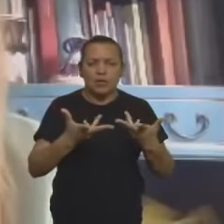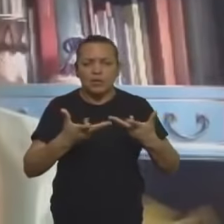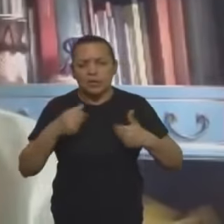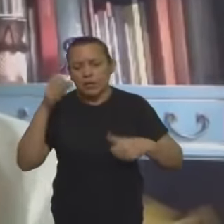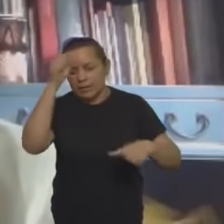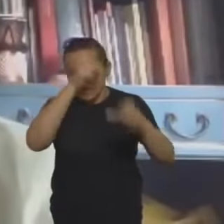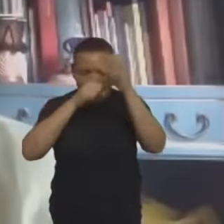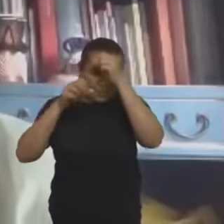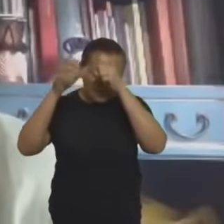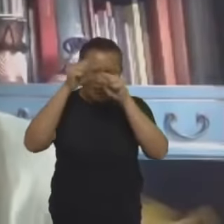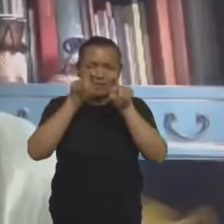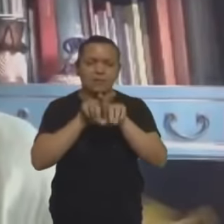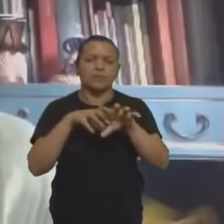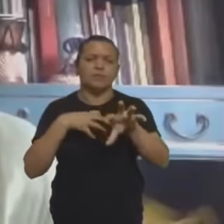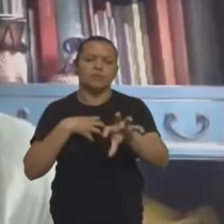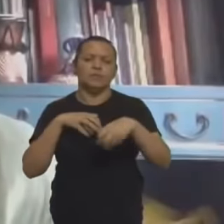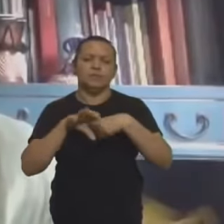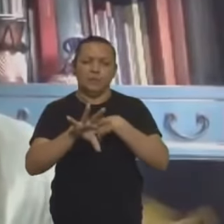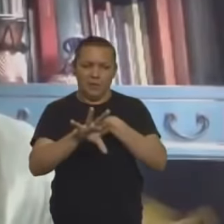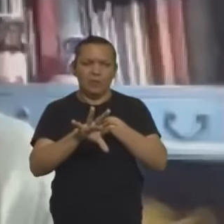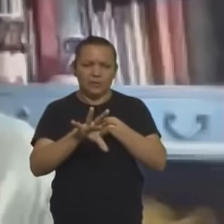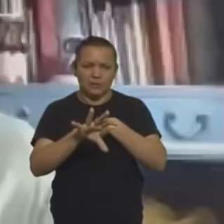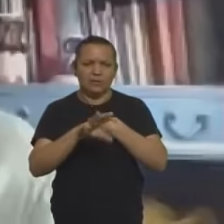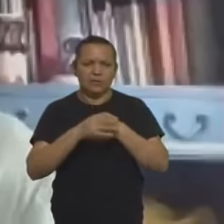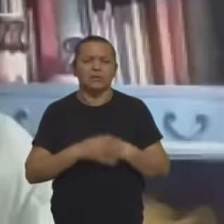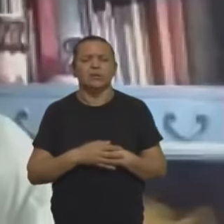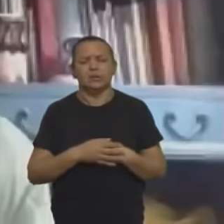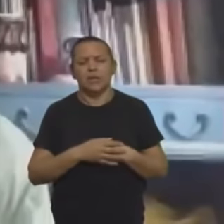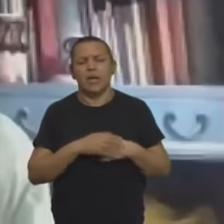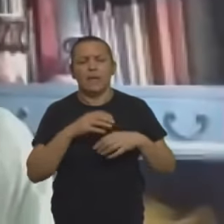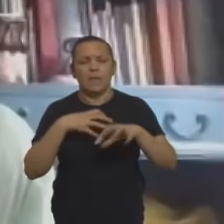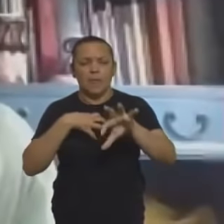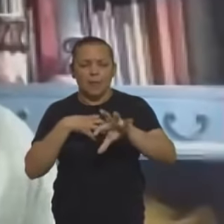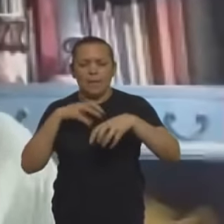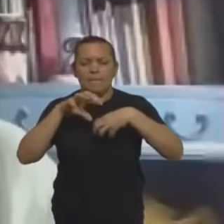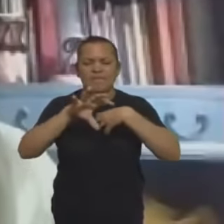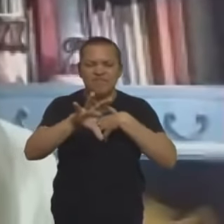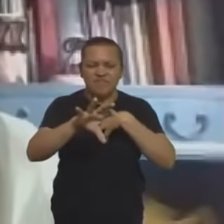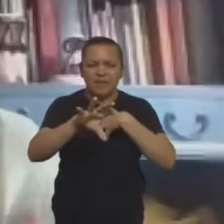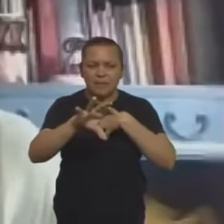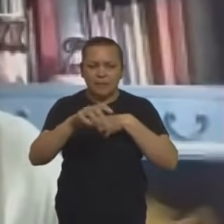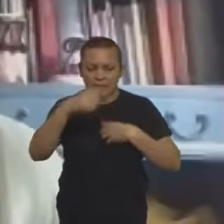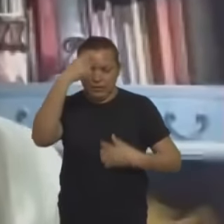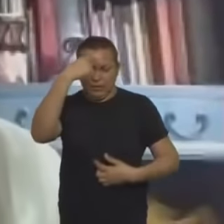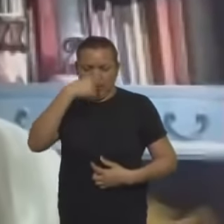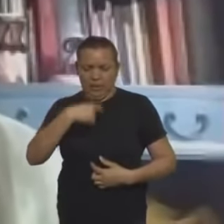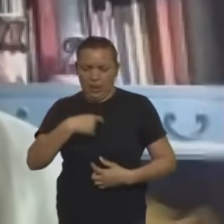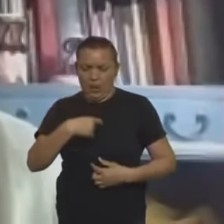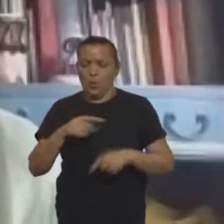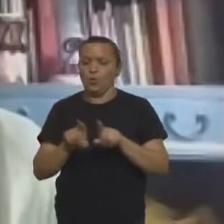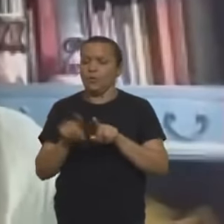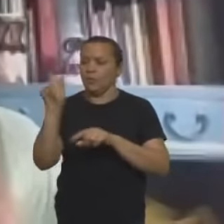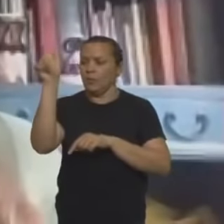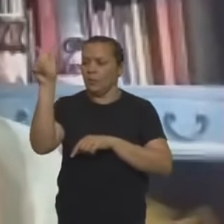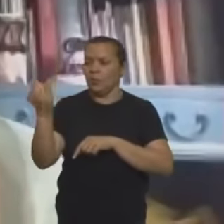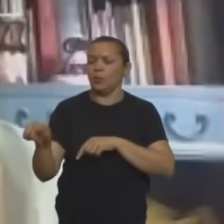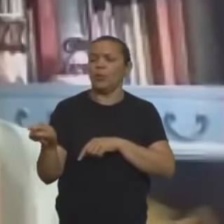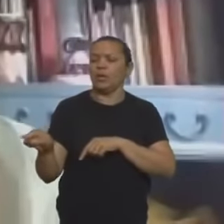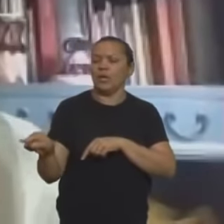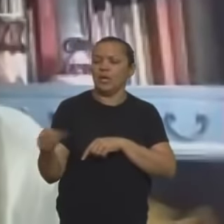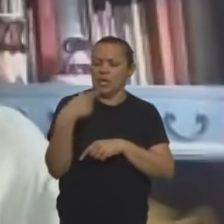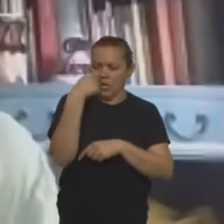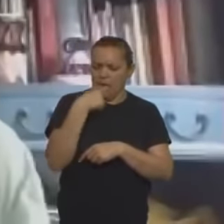e empatia. Então, a gente vai trabalhar muito na unidade de empatia o eu e o outro, né? Como eu me